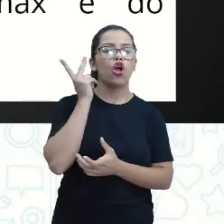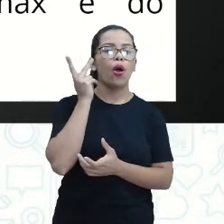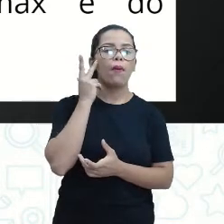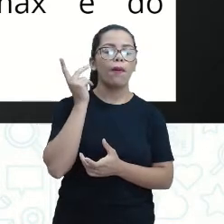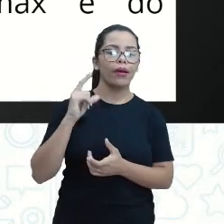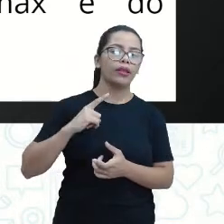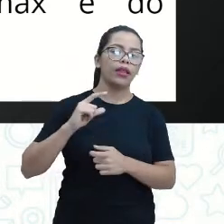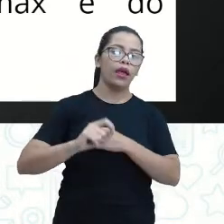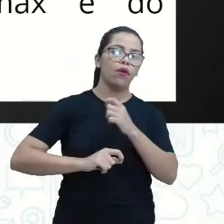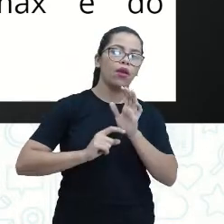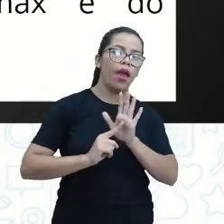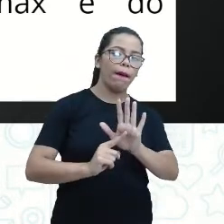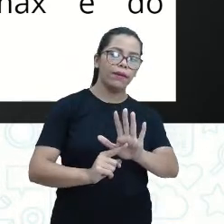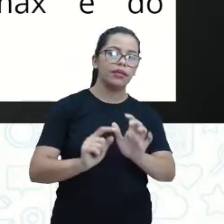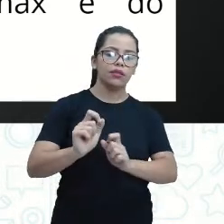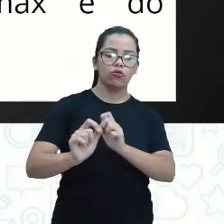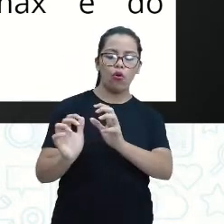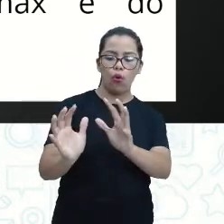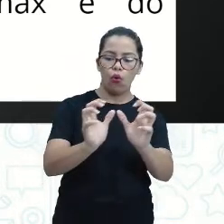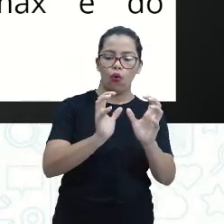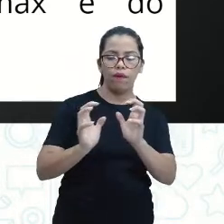da apresentação do conflito,